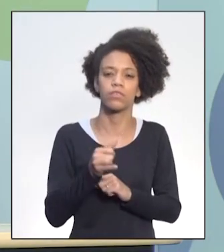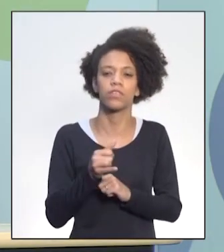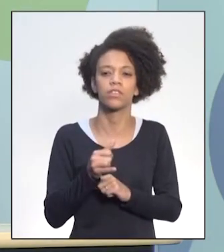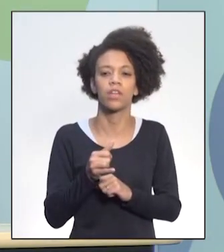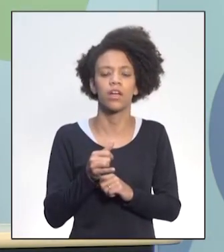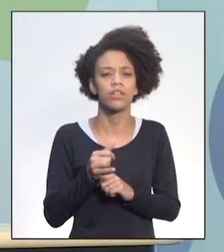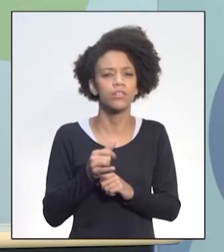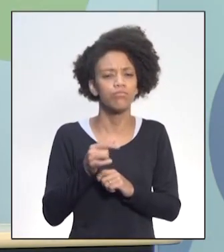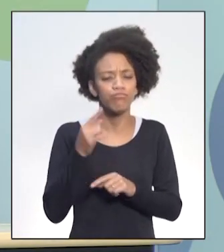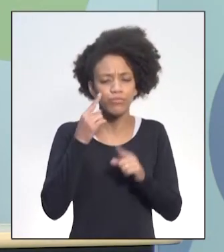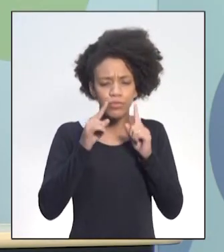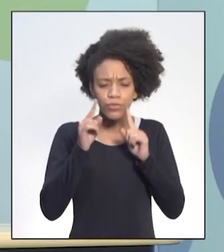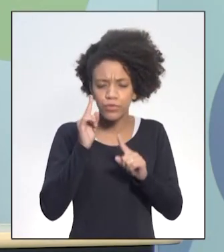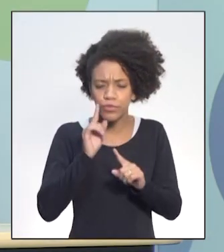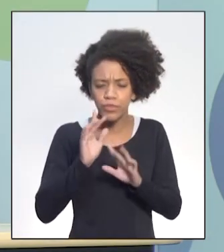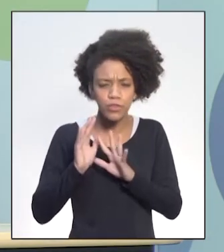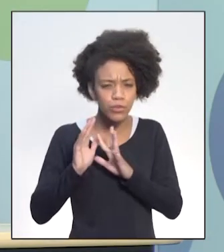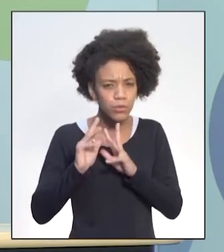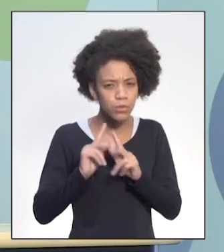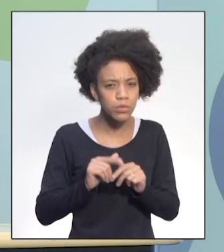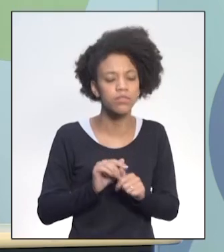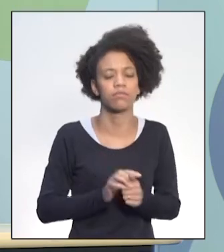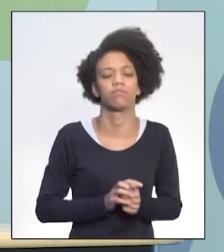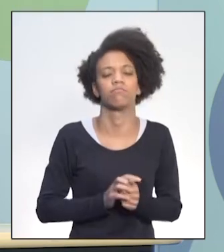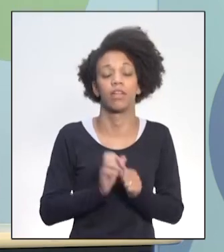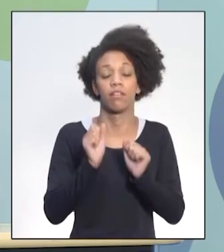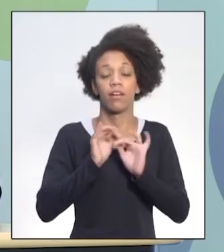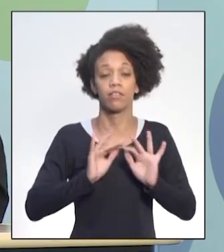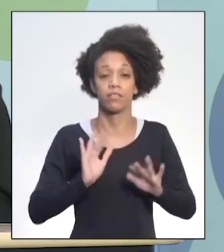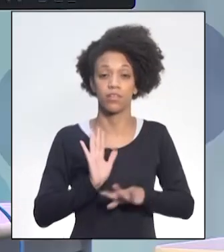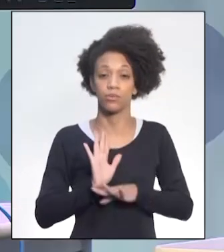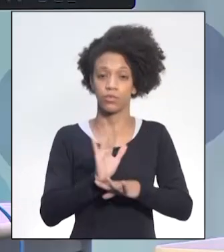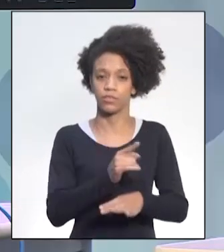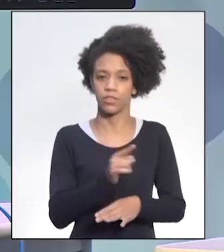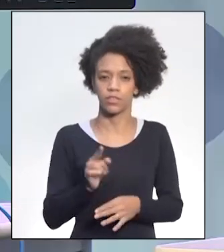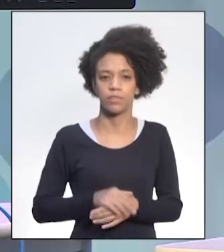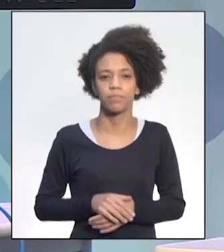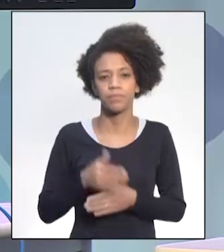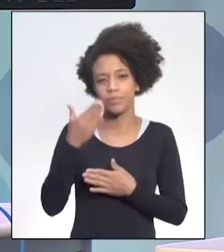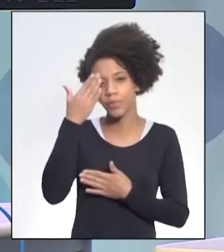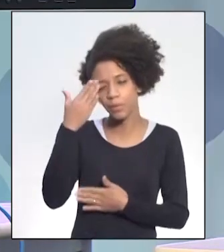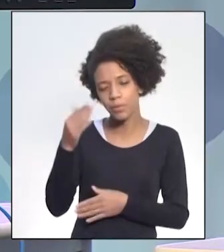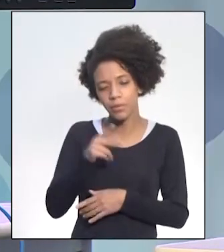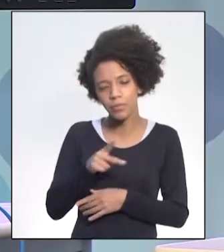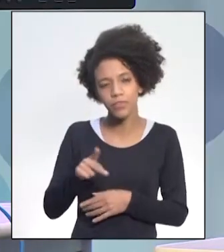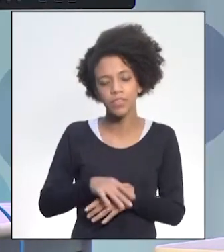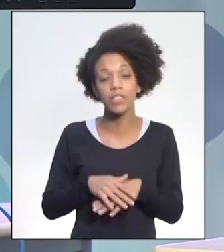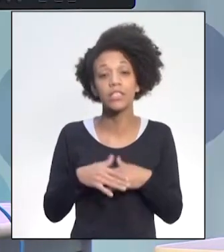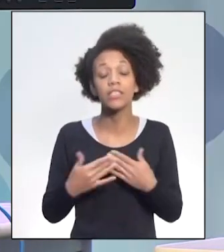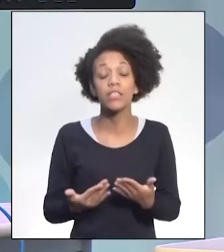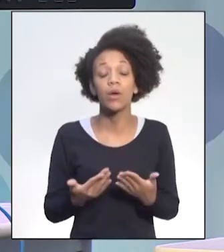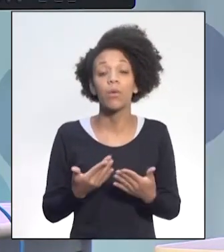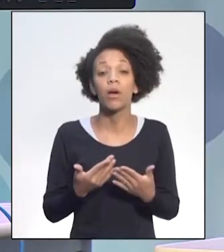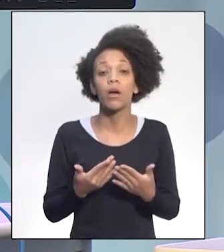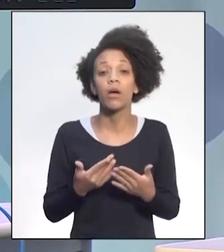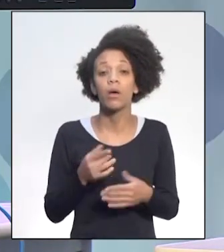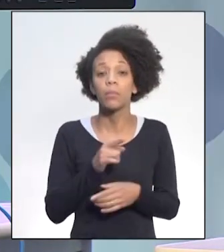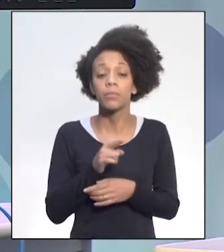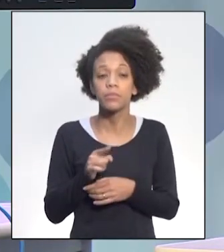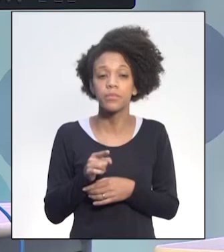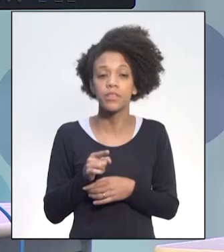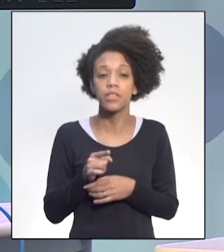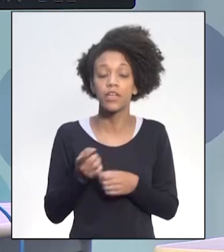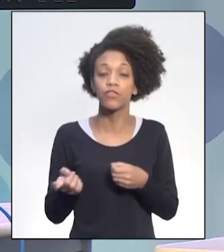e tirar todas as suas dúvidas pelo chat. Nós estaremos aqui para ajudá-los. Obrigada, Aline. Então, para isso, pessoal, nós vamos